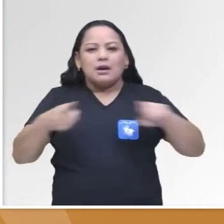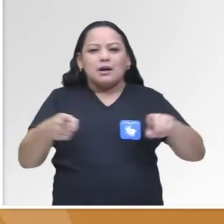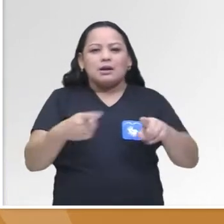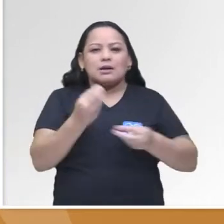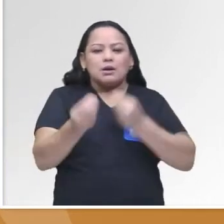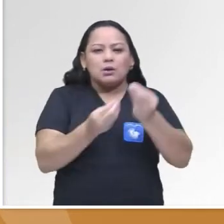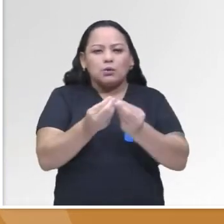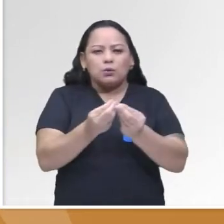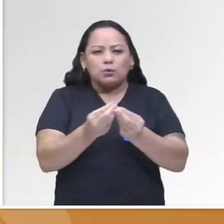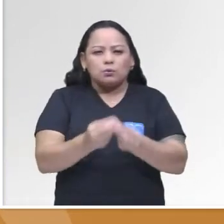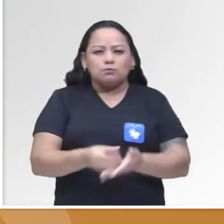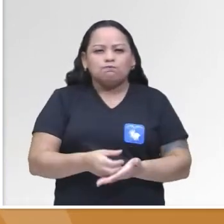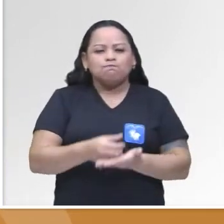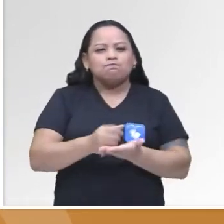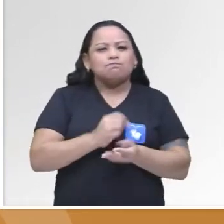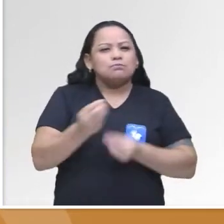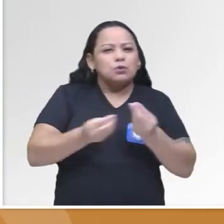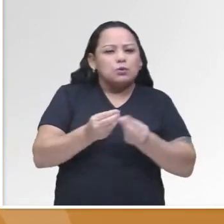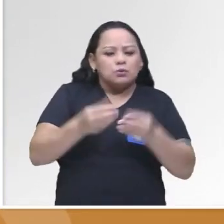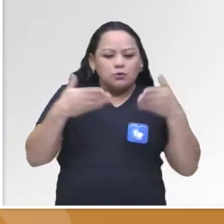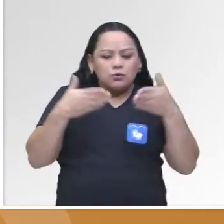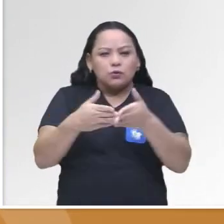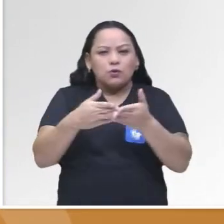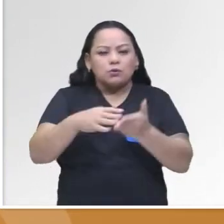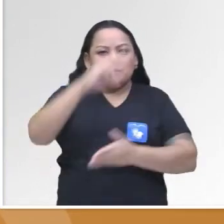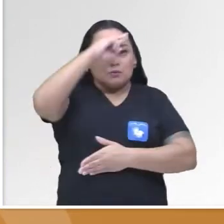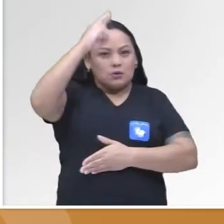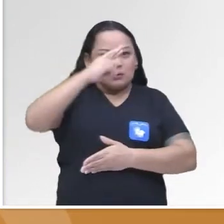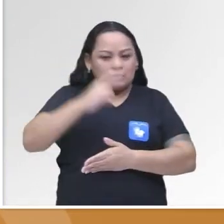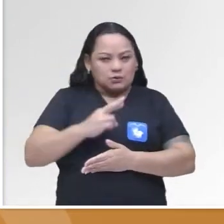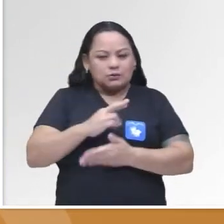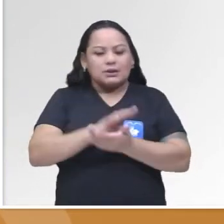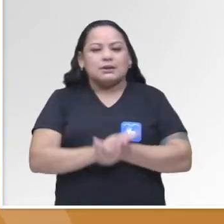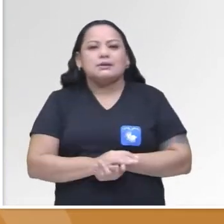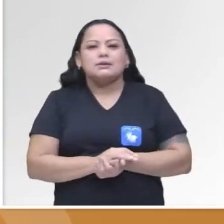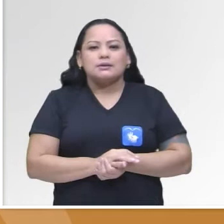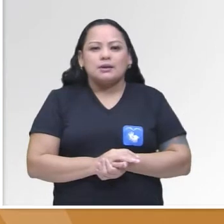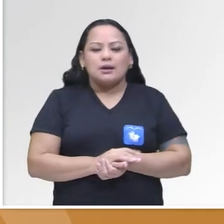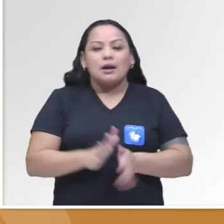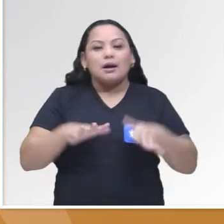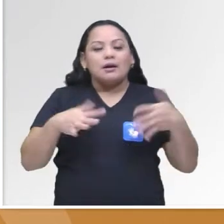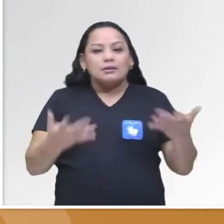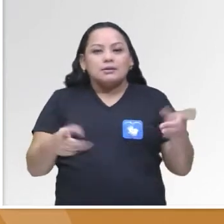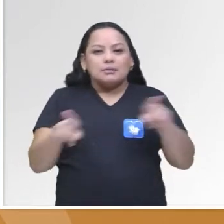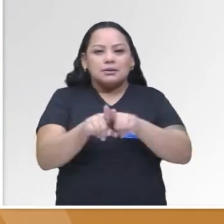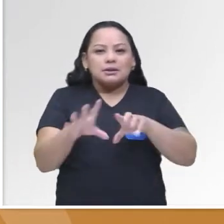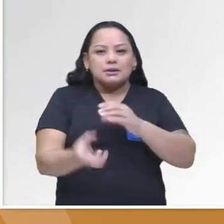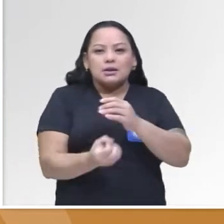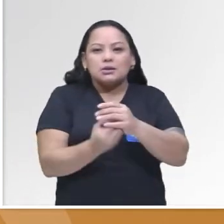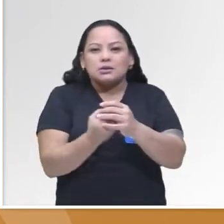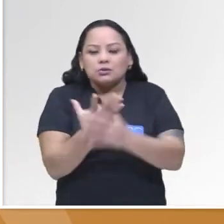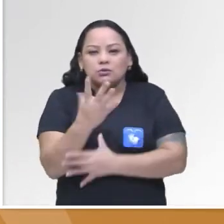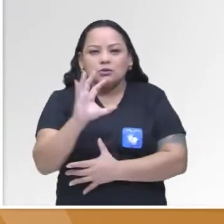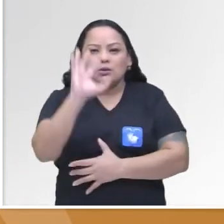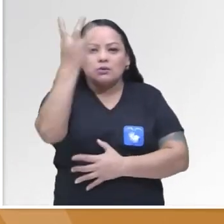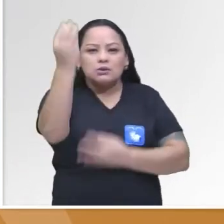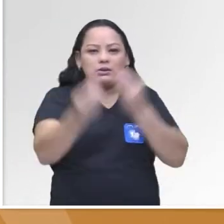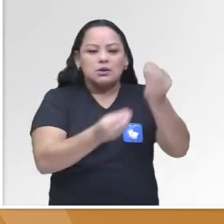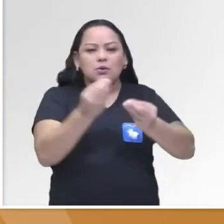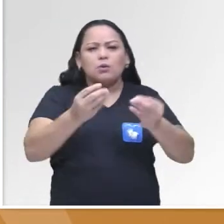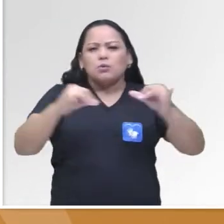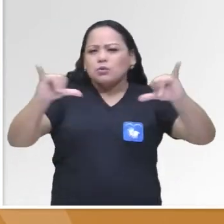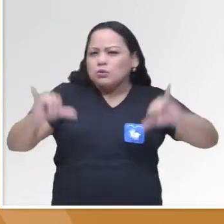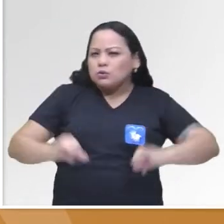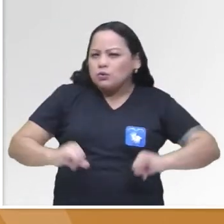investida contra a União Soviética, dentro da qual vai acabar levando ali, sofrendo